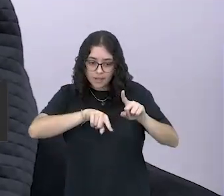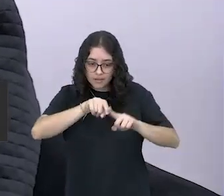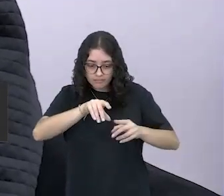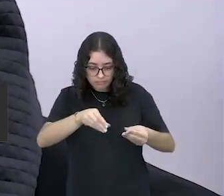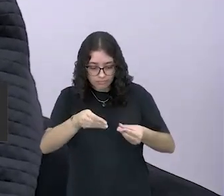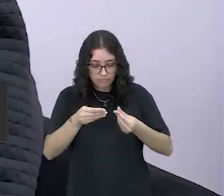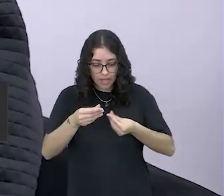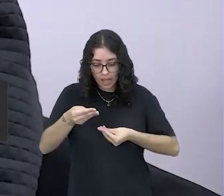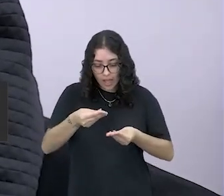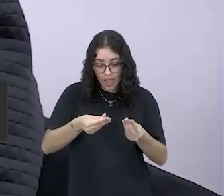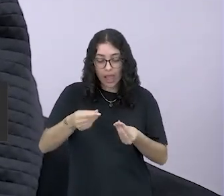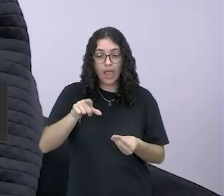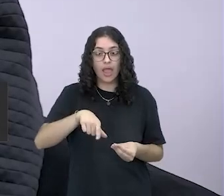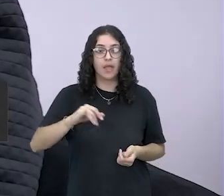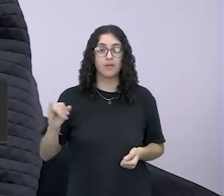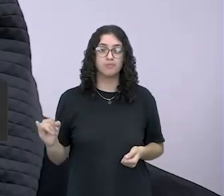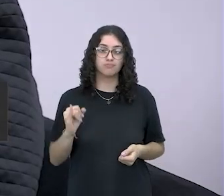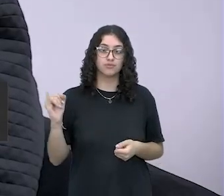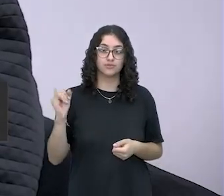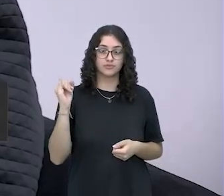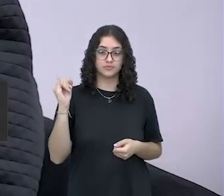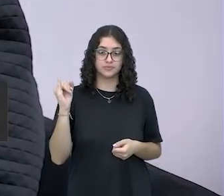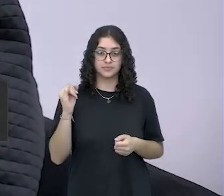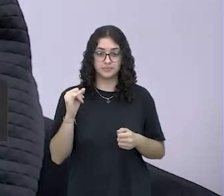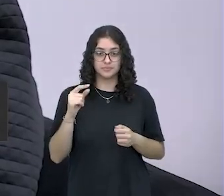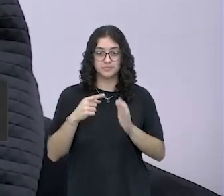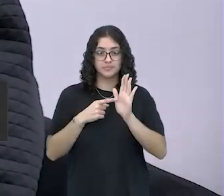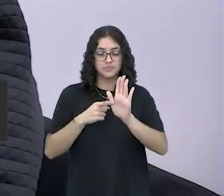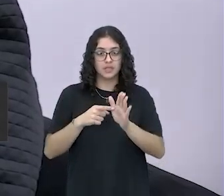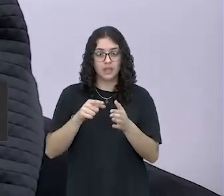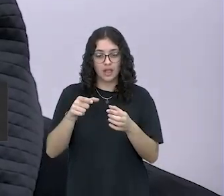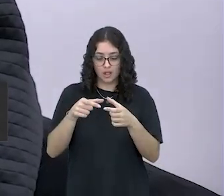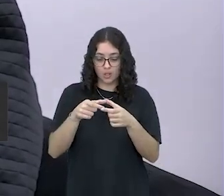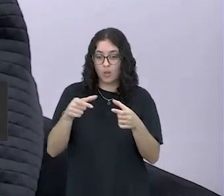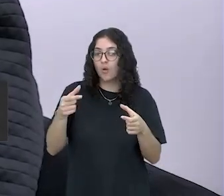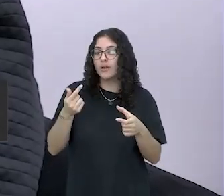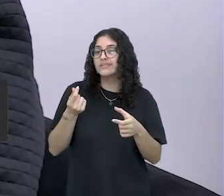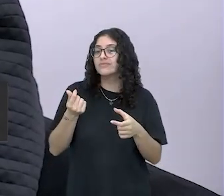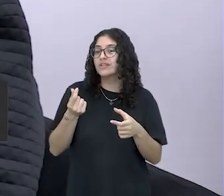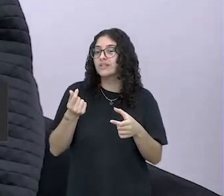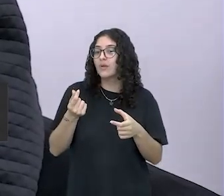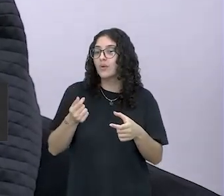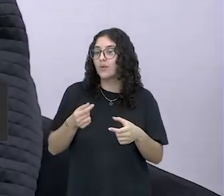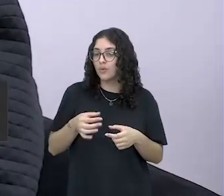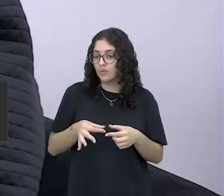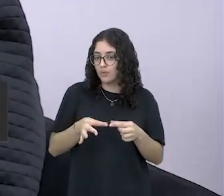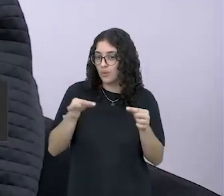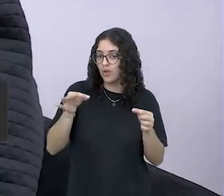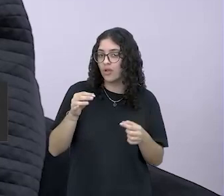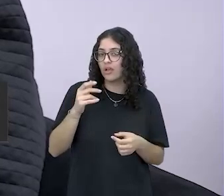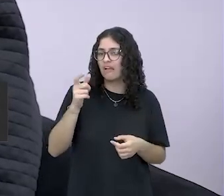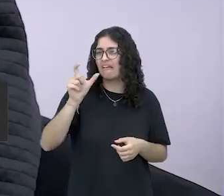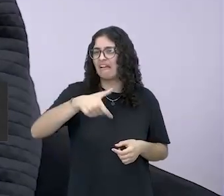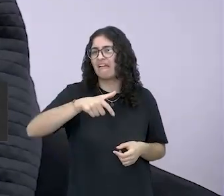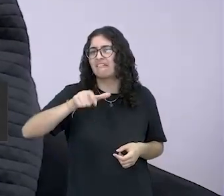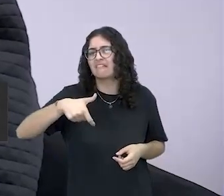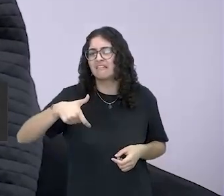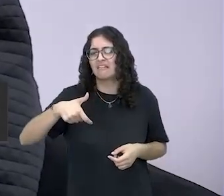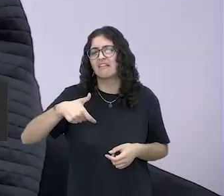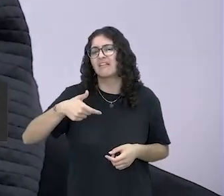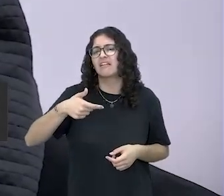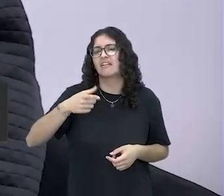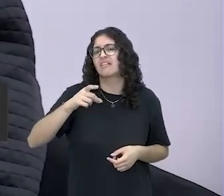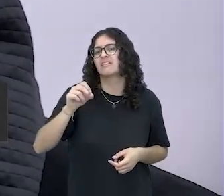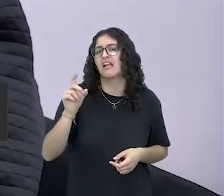é muito importante. Então, ele mostrar a nota, quanto que é uma nota. Não, vai no cartão 10. É baratinho,